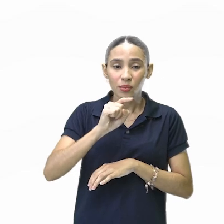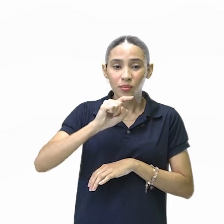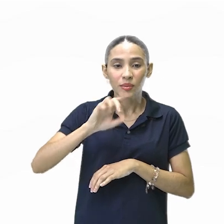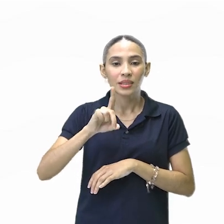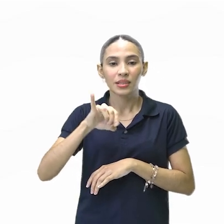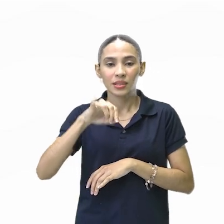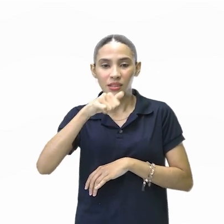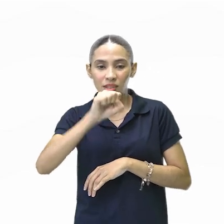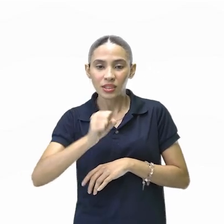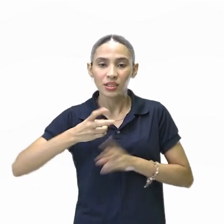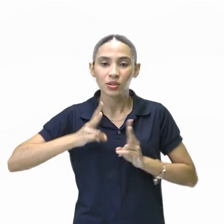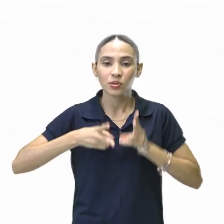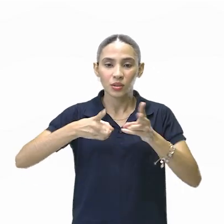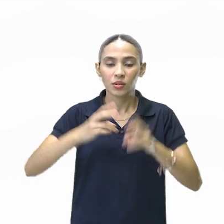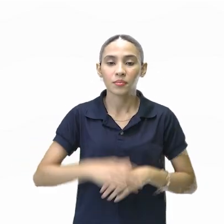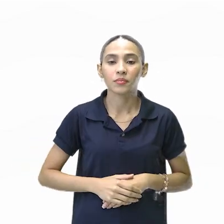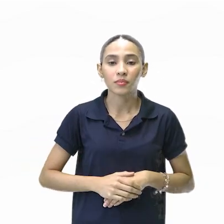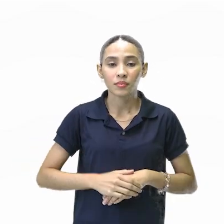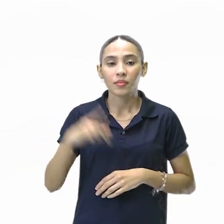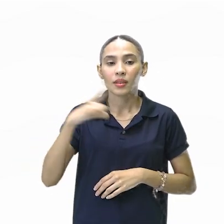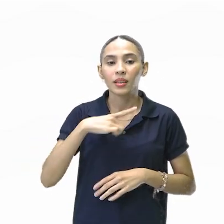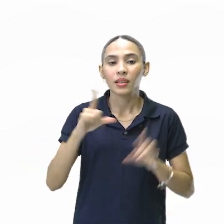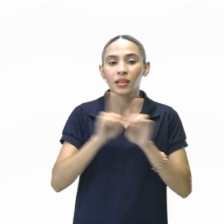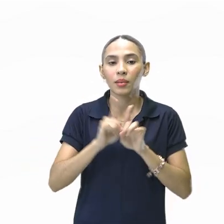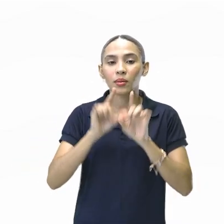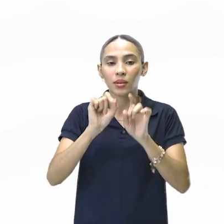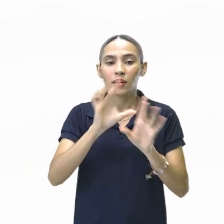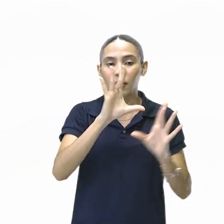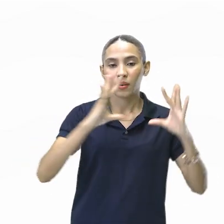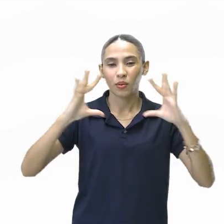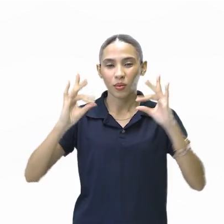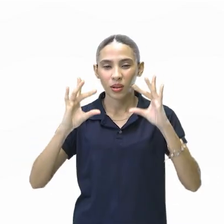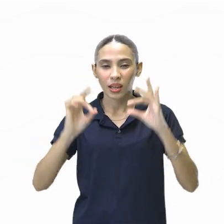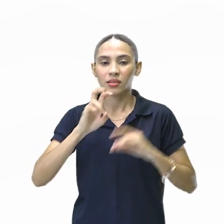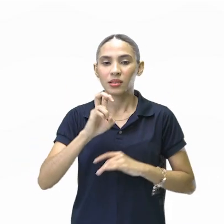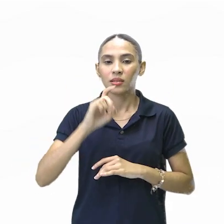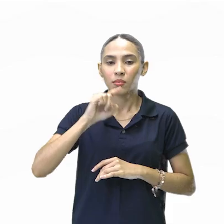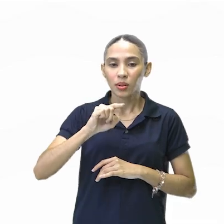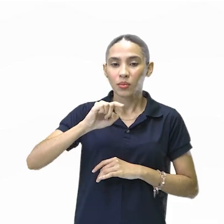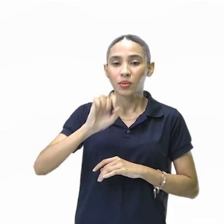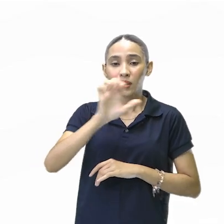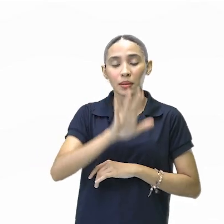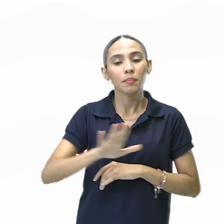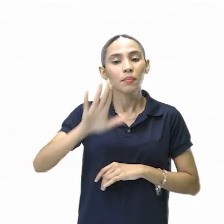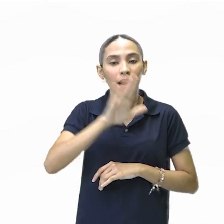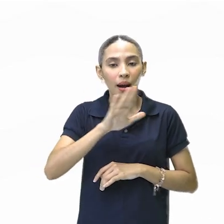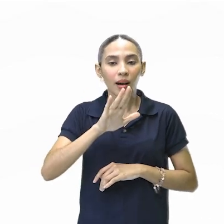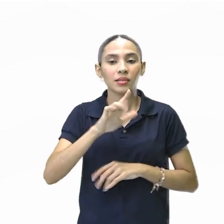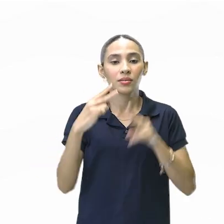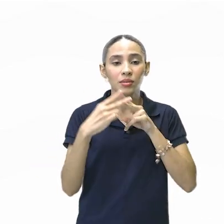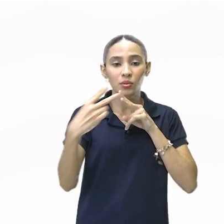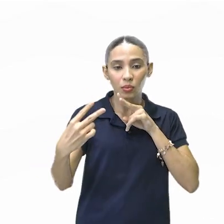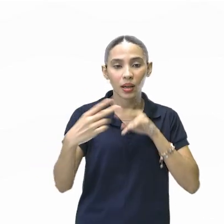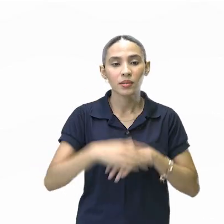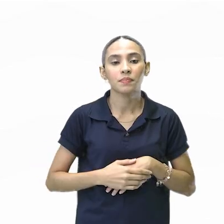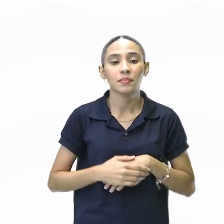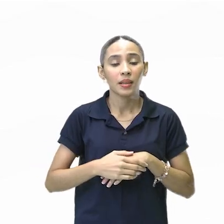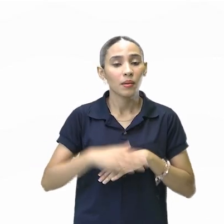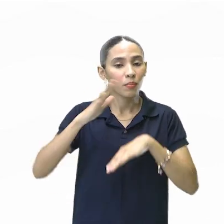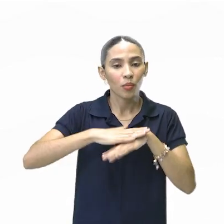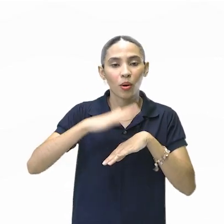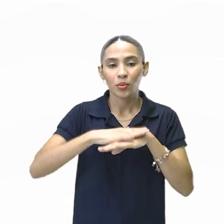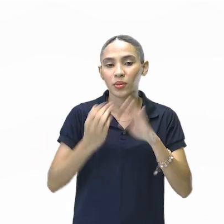dias consecutivos. Ela é composta por uma colagem de 5.000 imagens digitais que ele